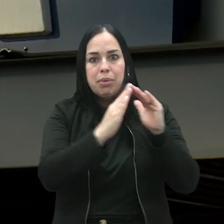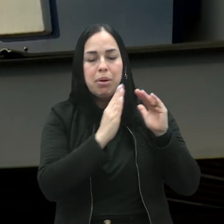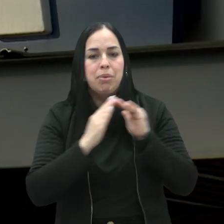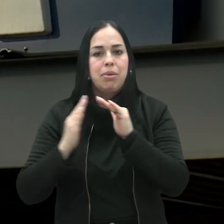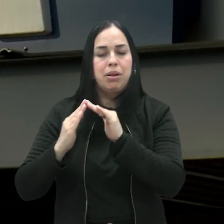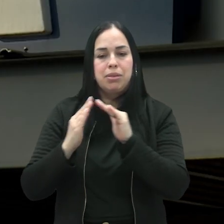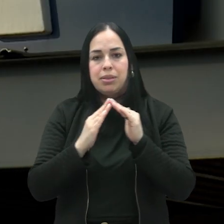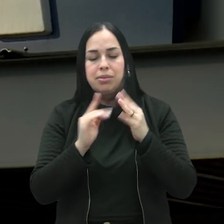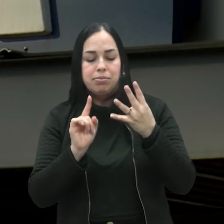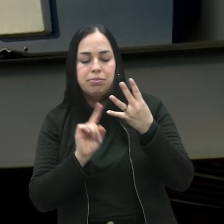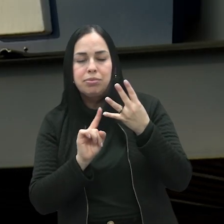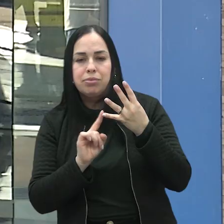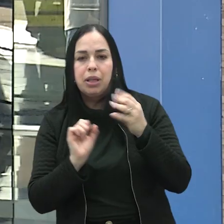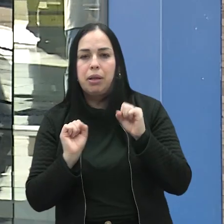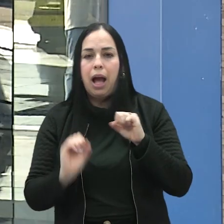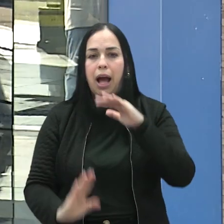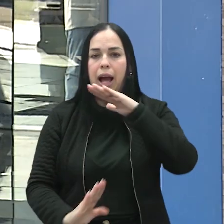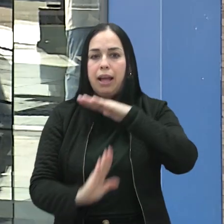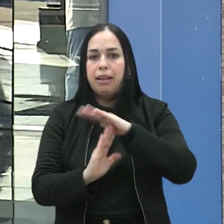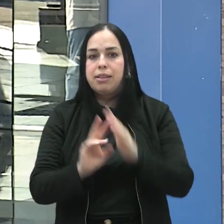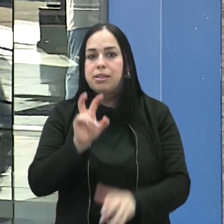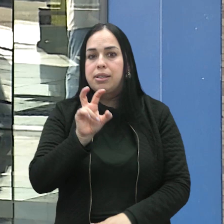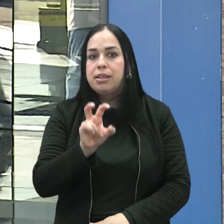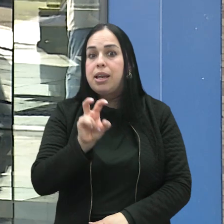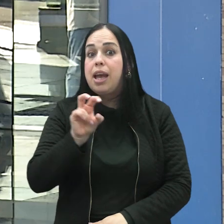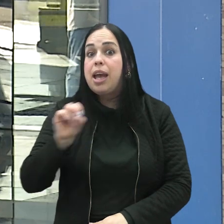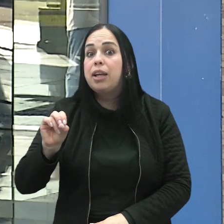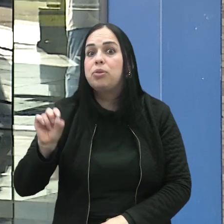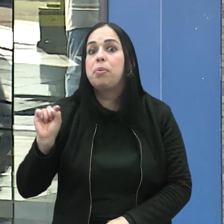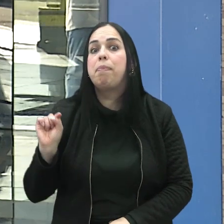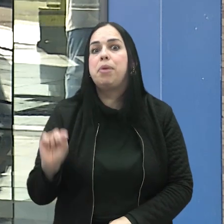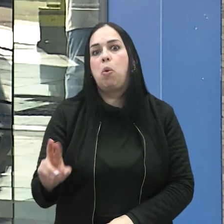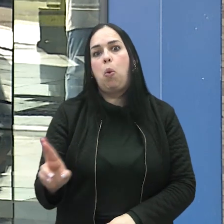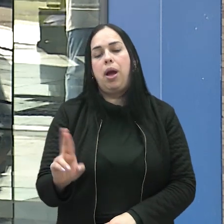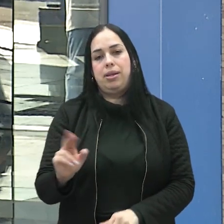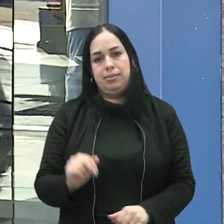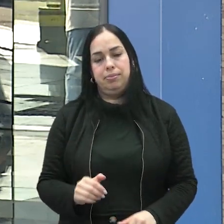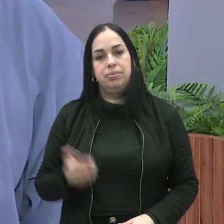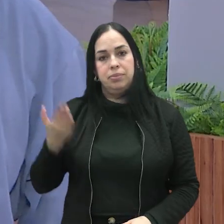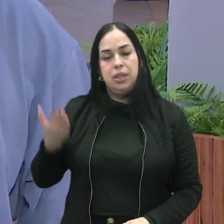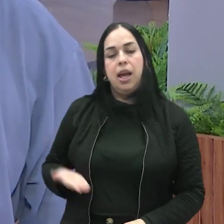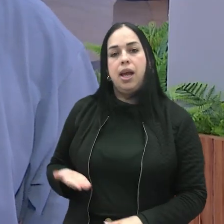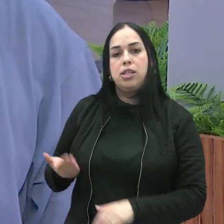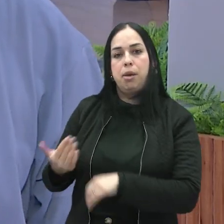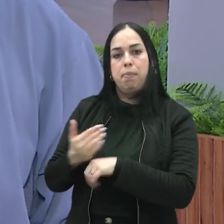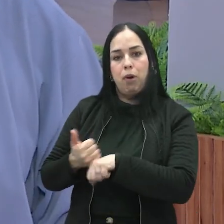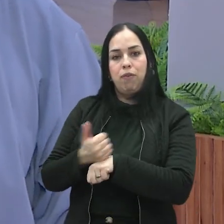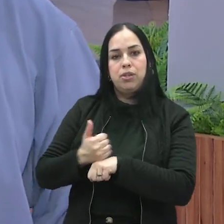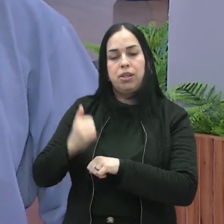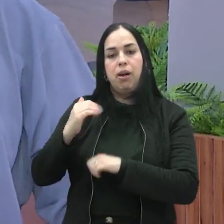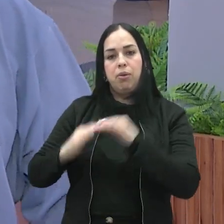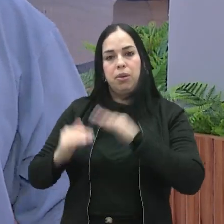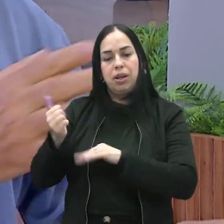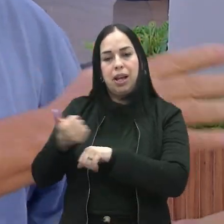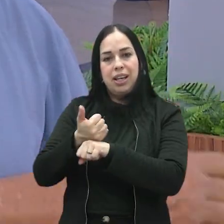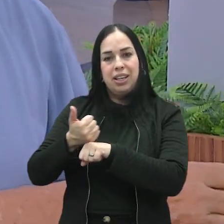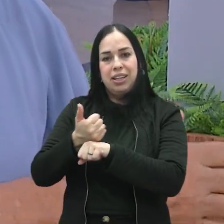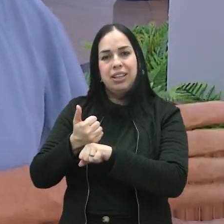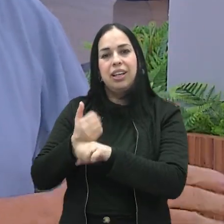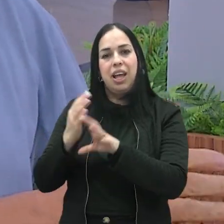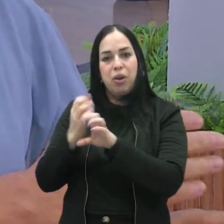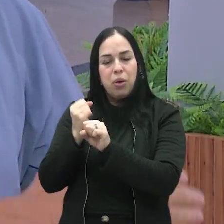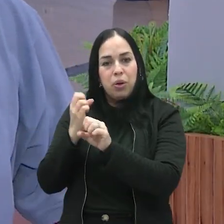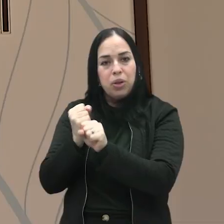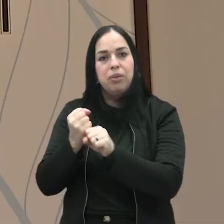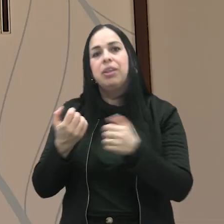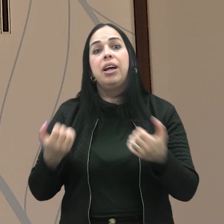pelo Minha Casa Minha Vida classe média pode ser de até R$ 500 mil. Esse economista explica que as mudanças